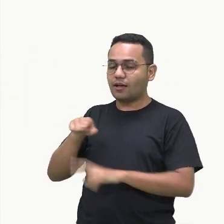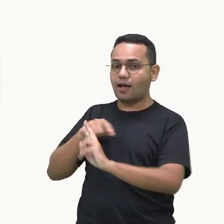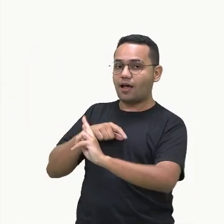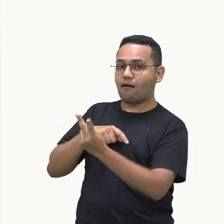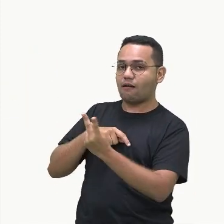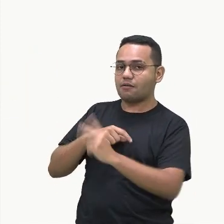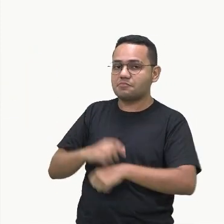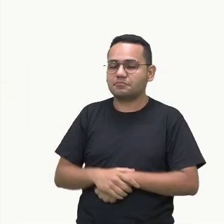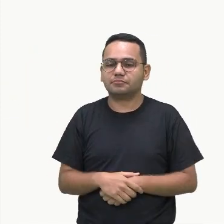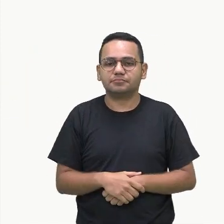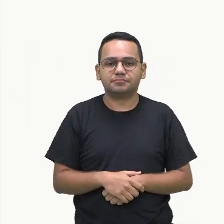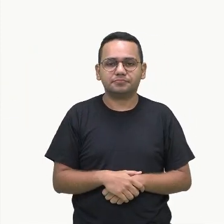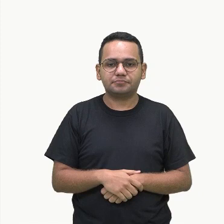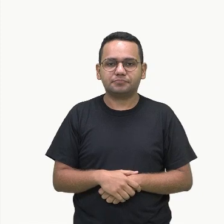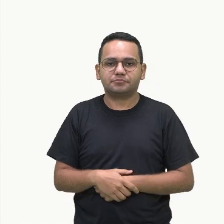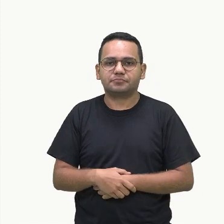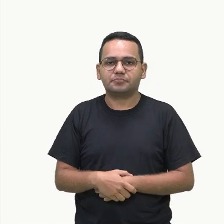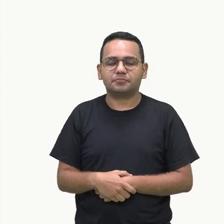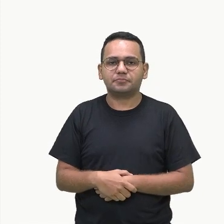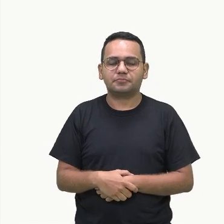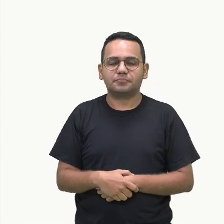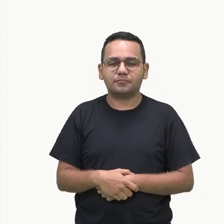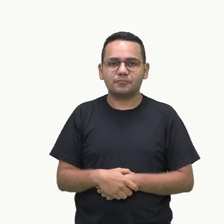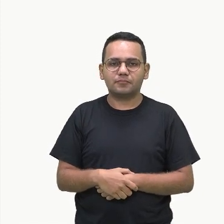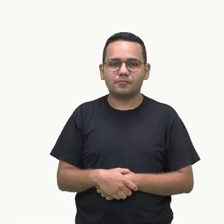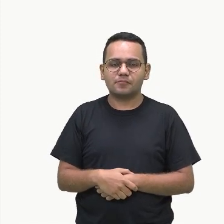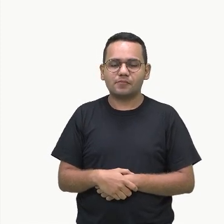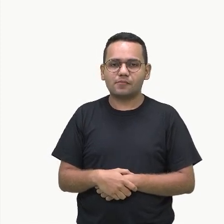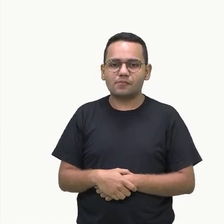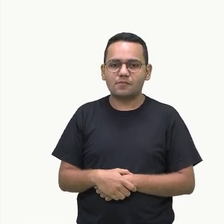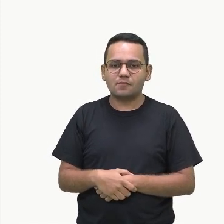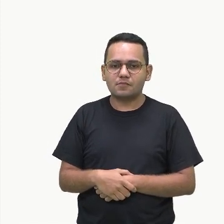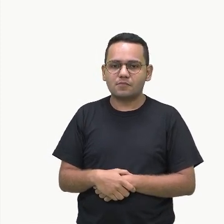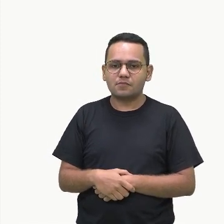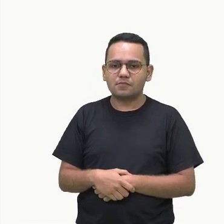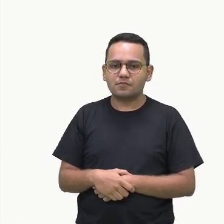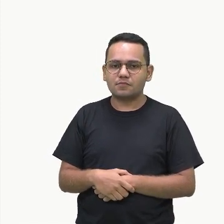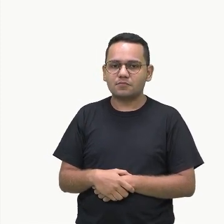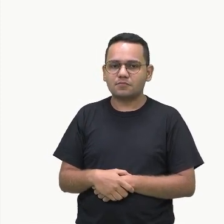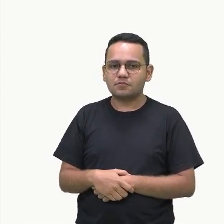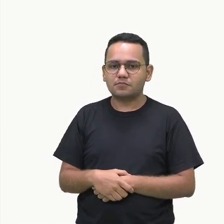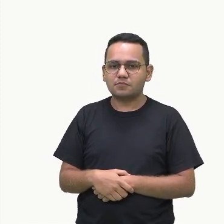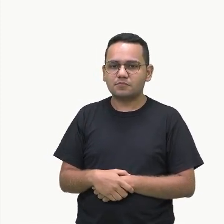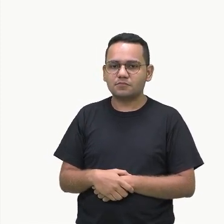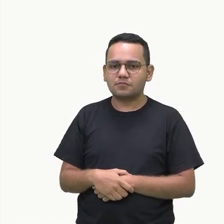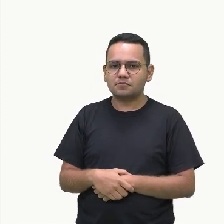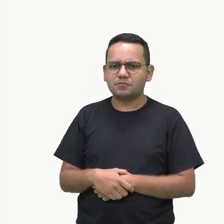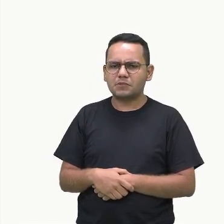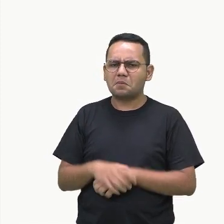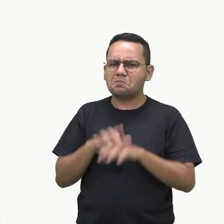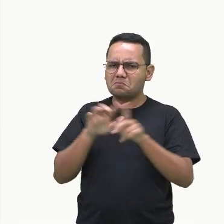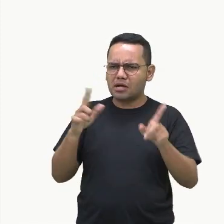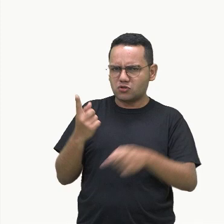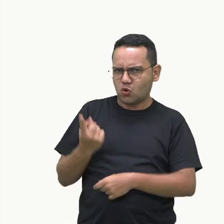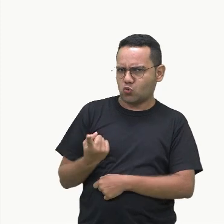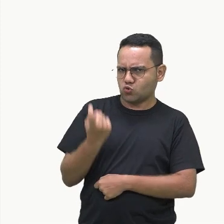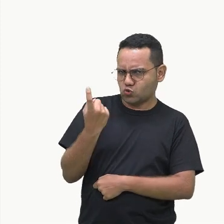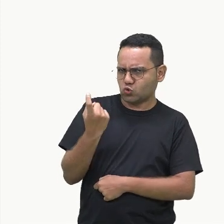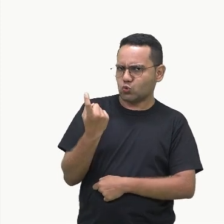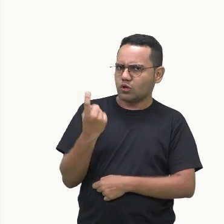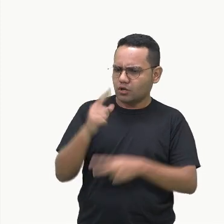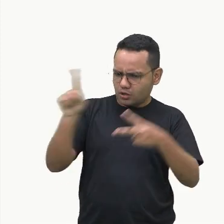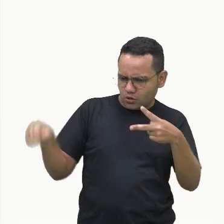Então, B e o ângulo B e o ângulo H, não é? São os únicos que nós podemos classificar